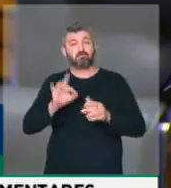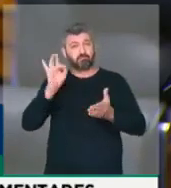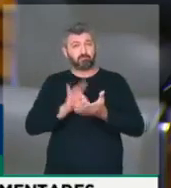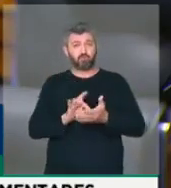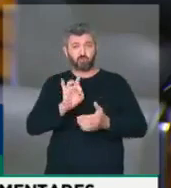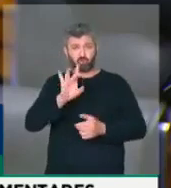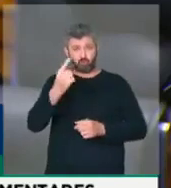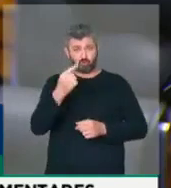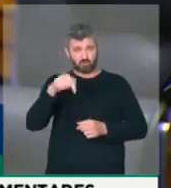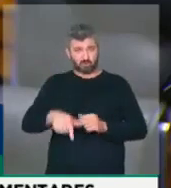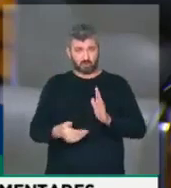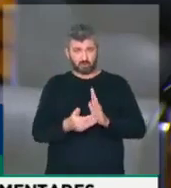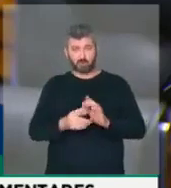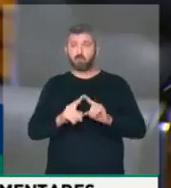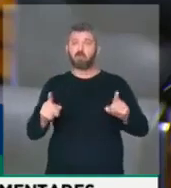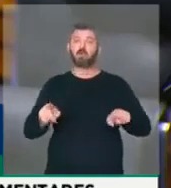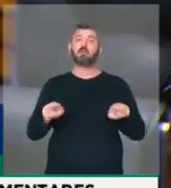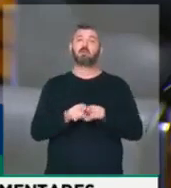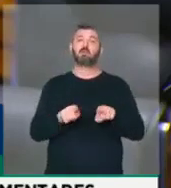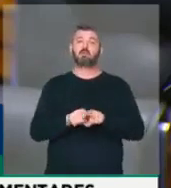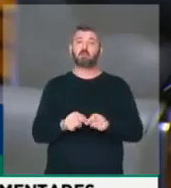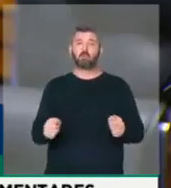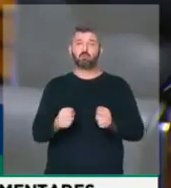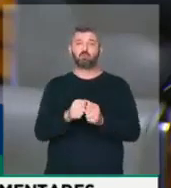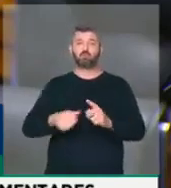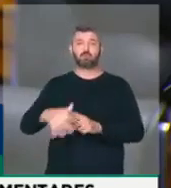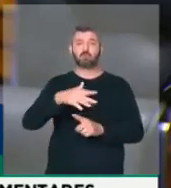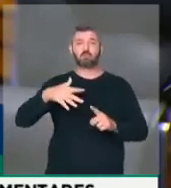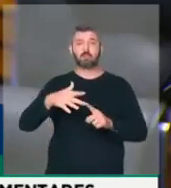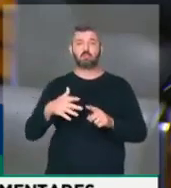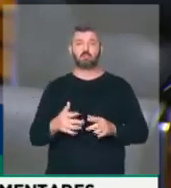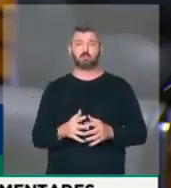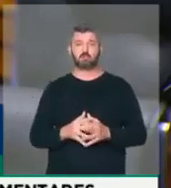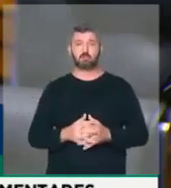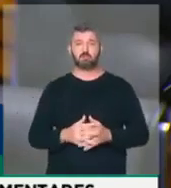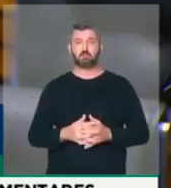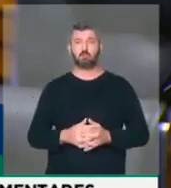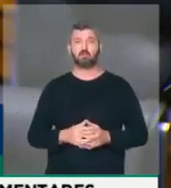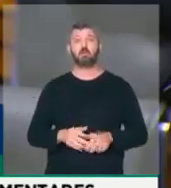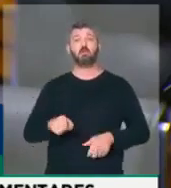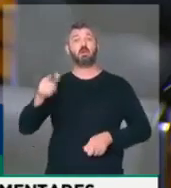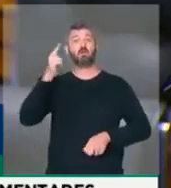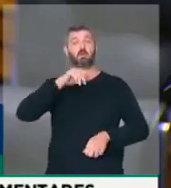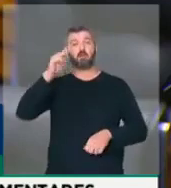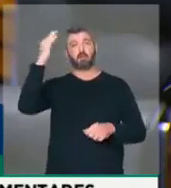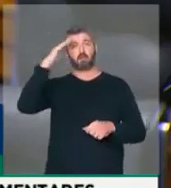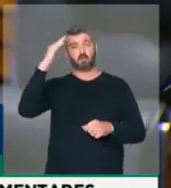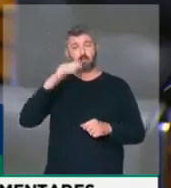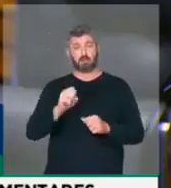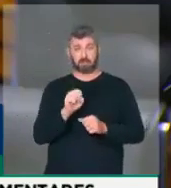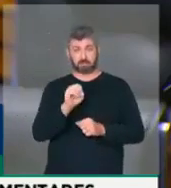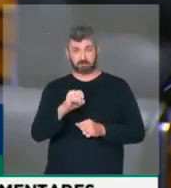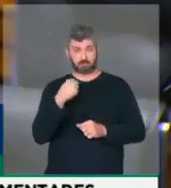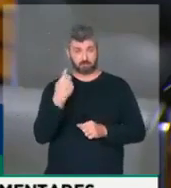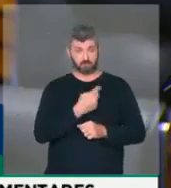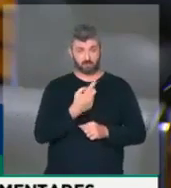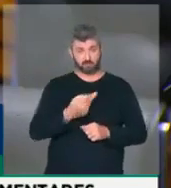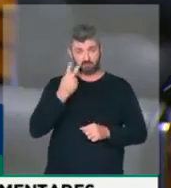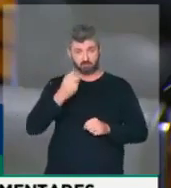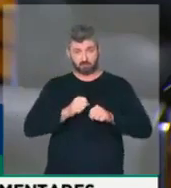por esta casa, mas sobretudo com o conjunto da sociedade brasileira, para que ela compreenda que quando a gente fala